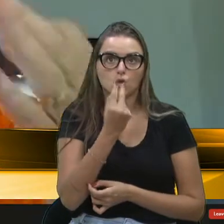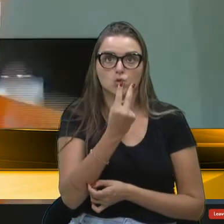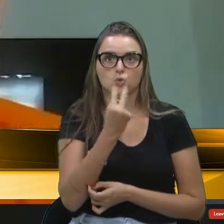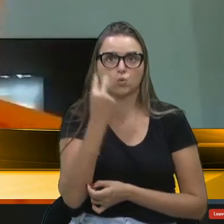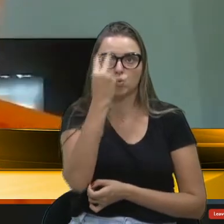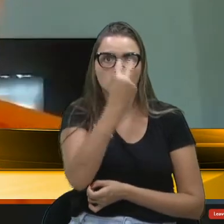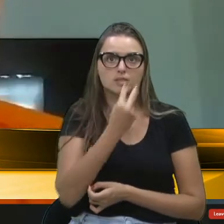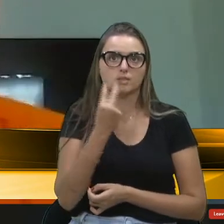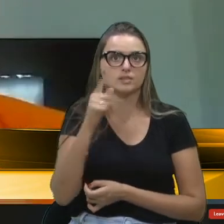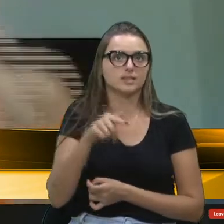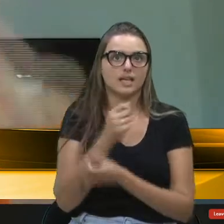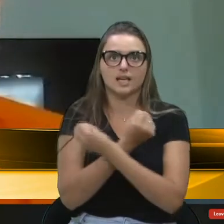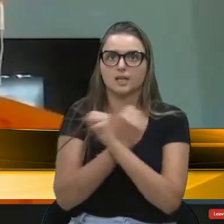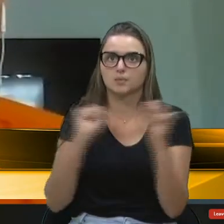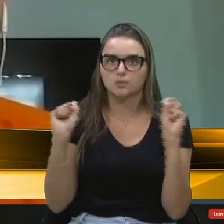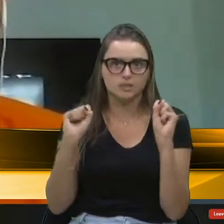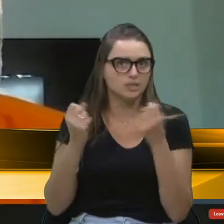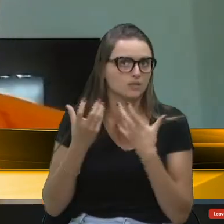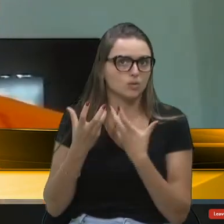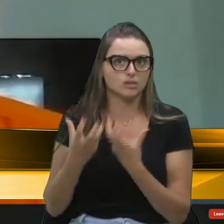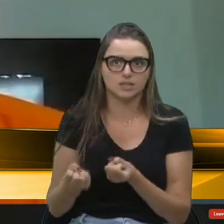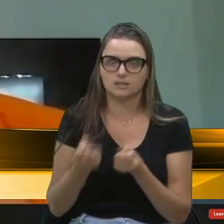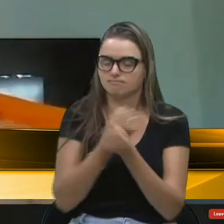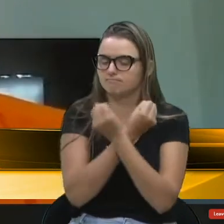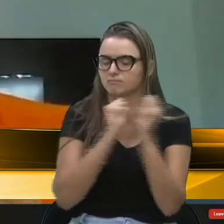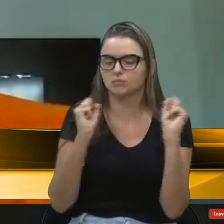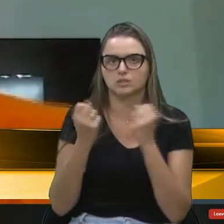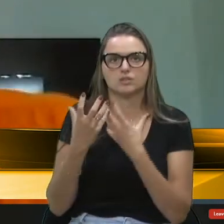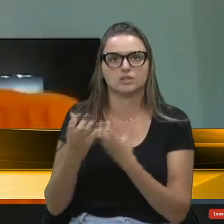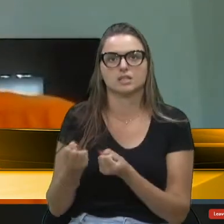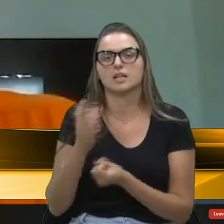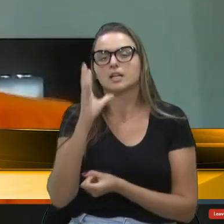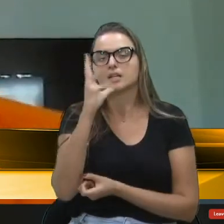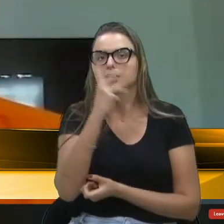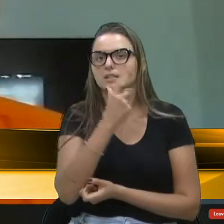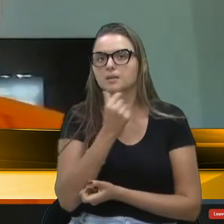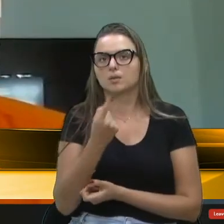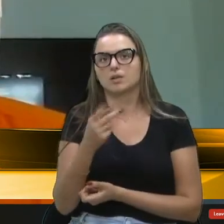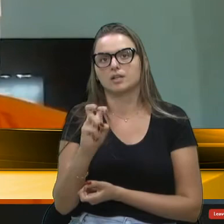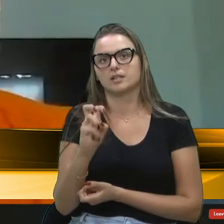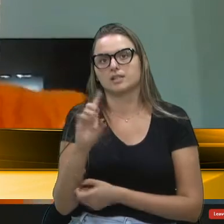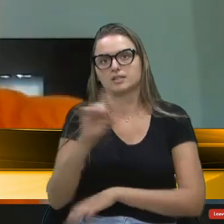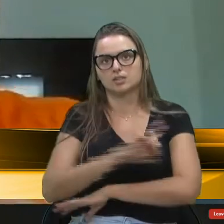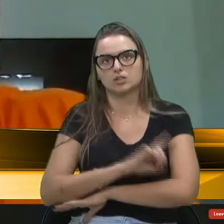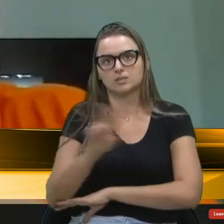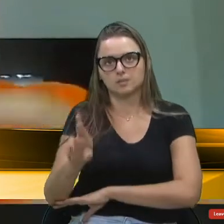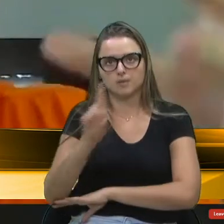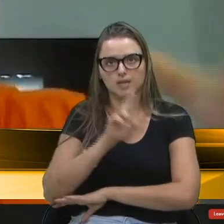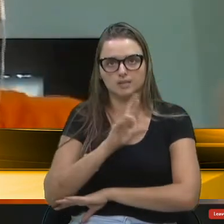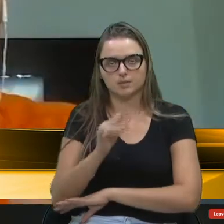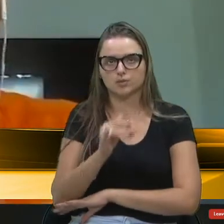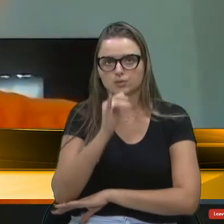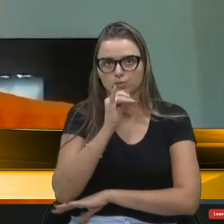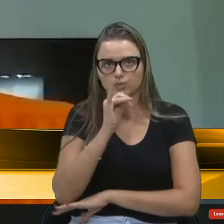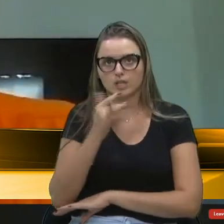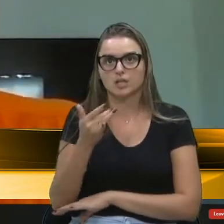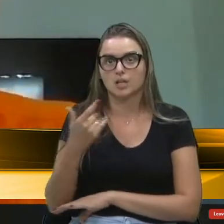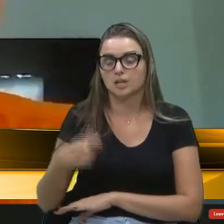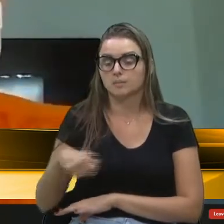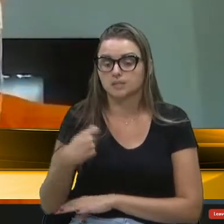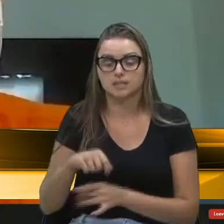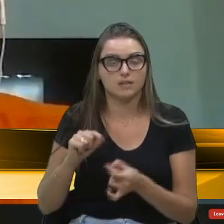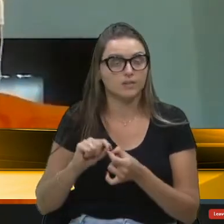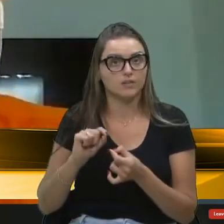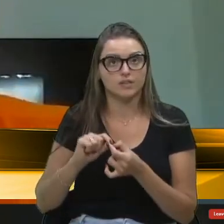é inaceitável que se demore 15 dias para se ter testagem, né? Deveria